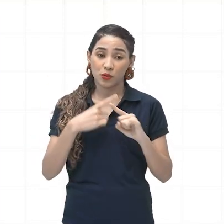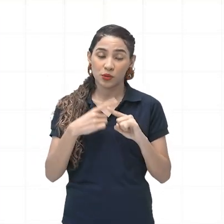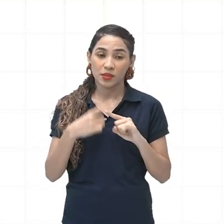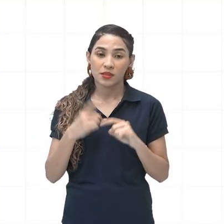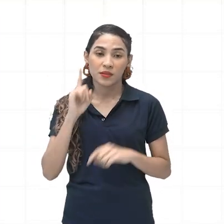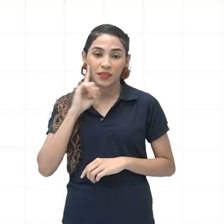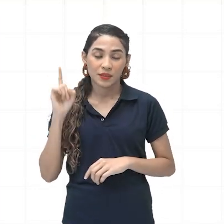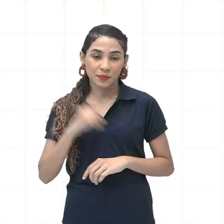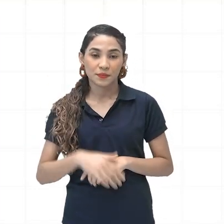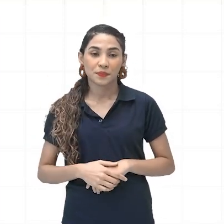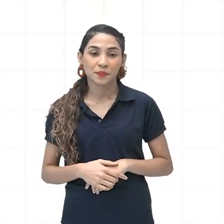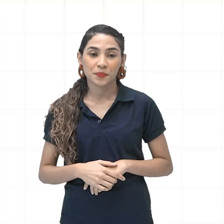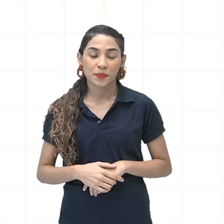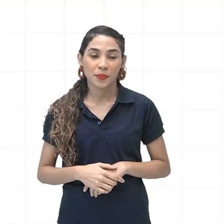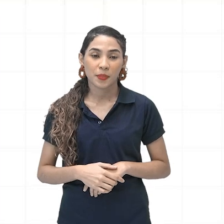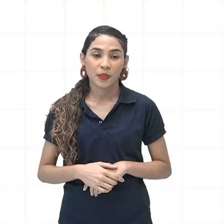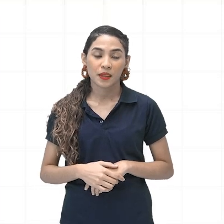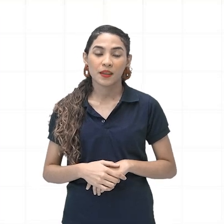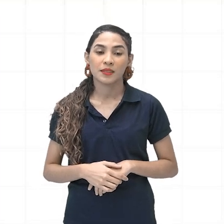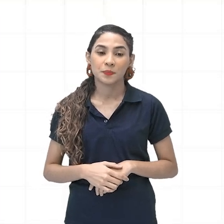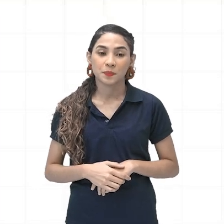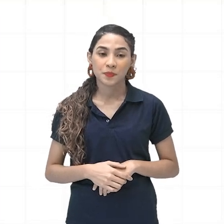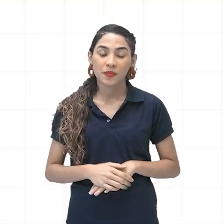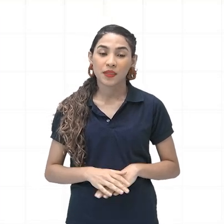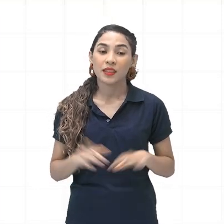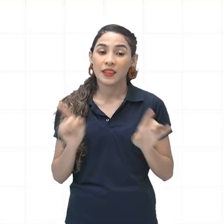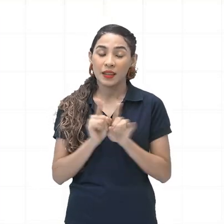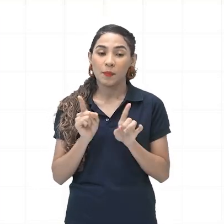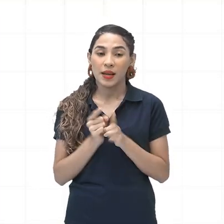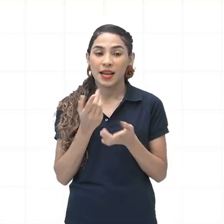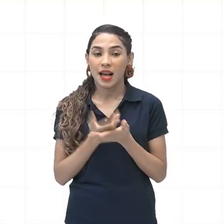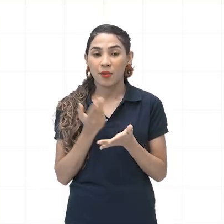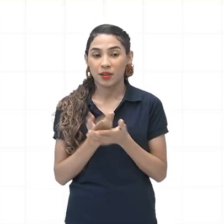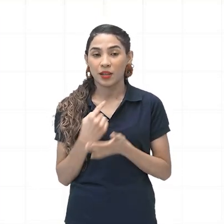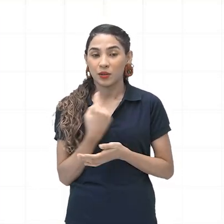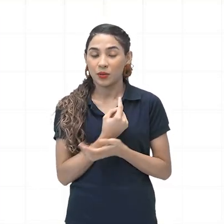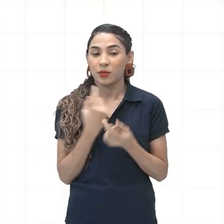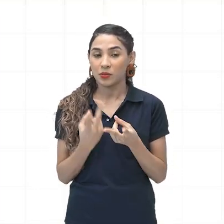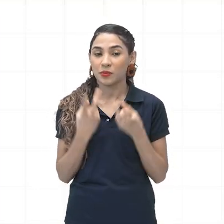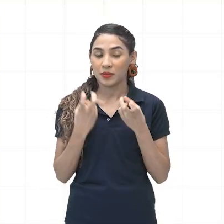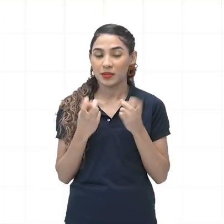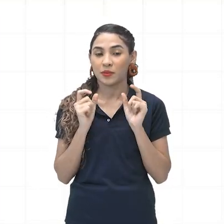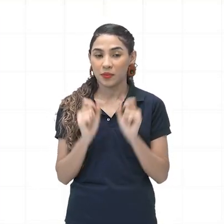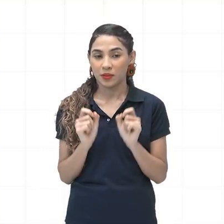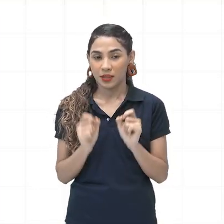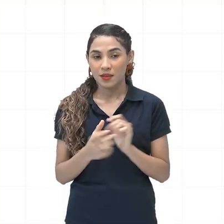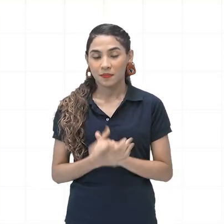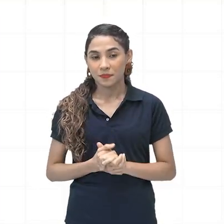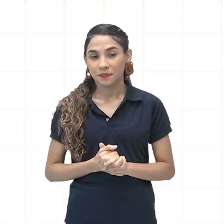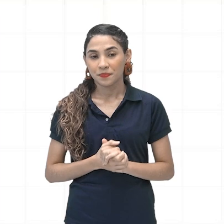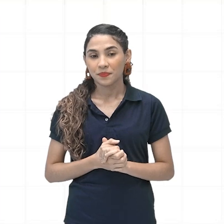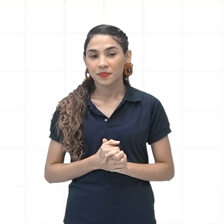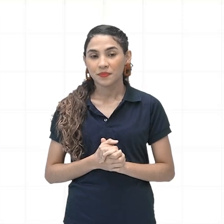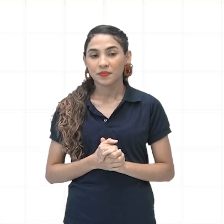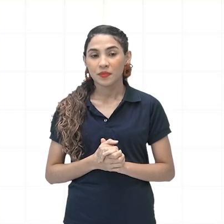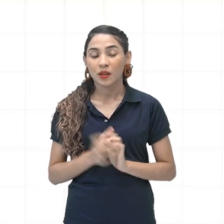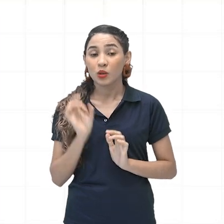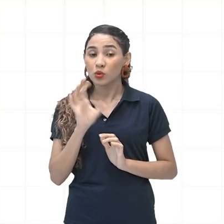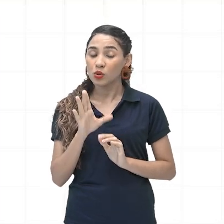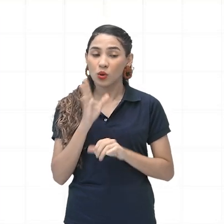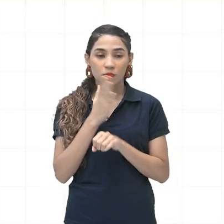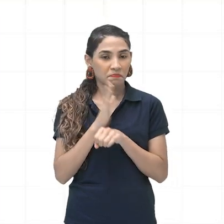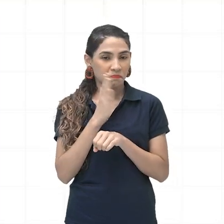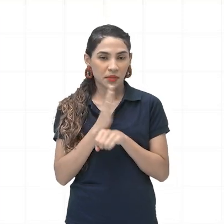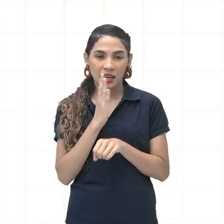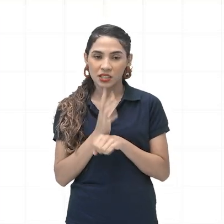multiplicação aqui. E aqui nessa aula, a gente vai somente aplicar